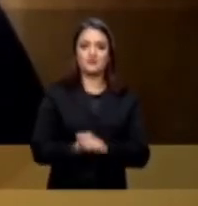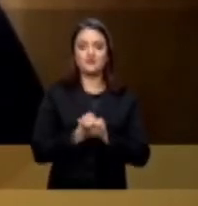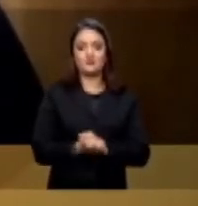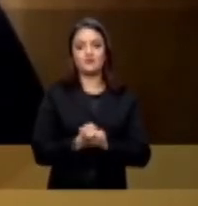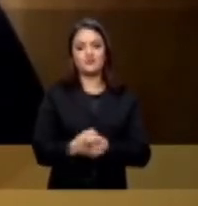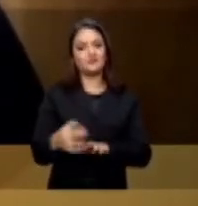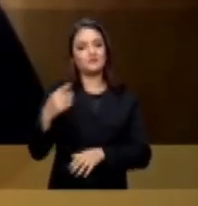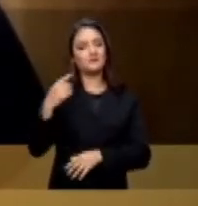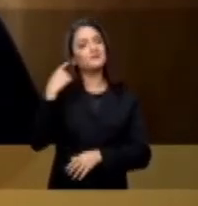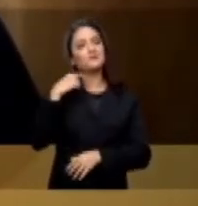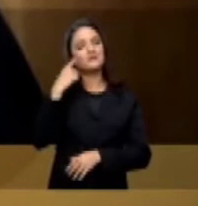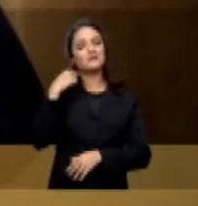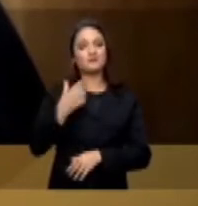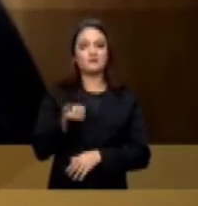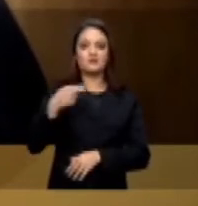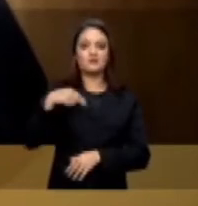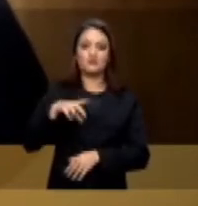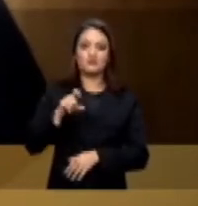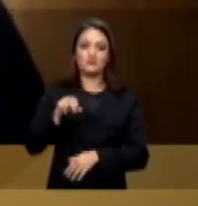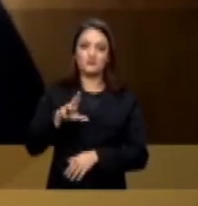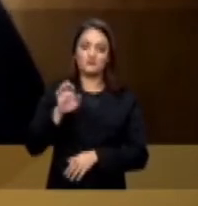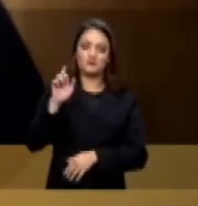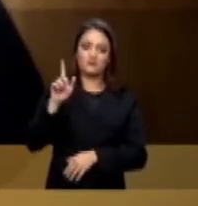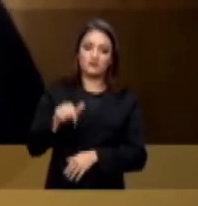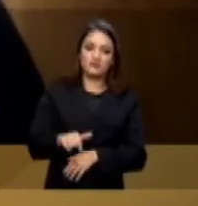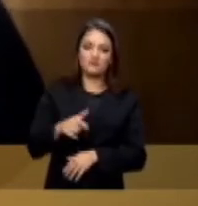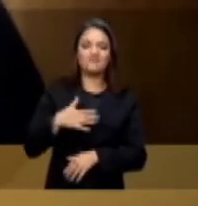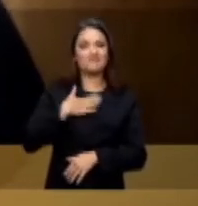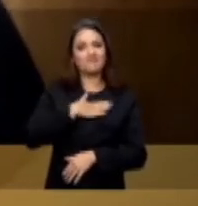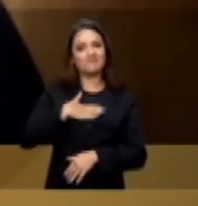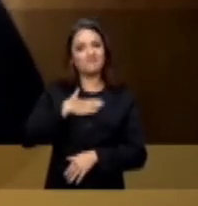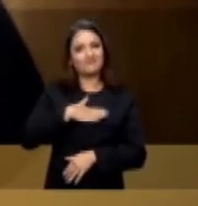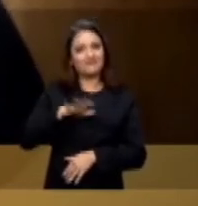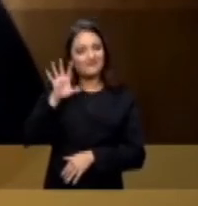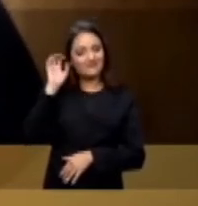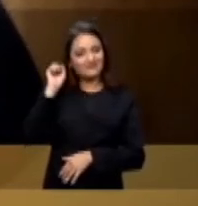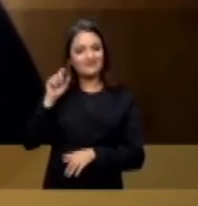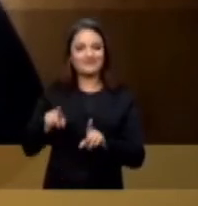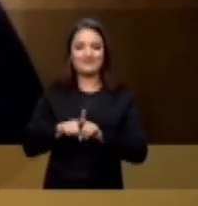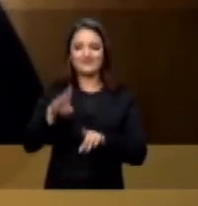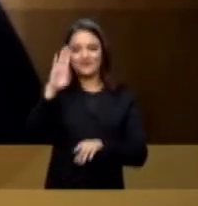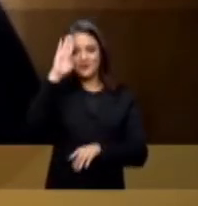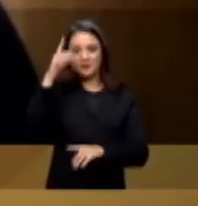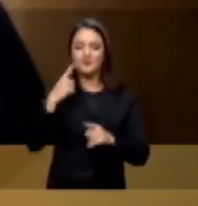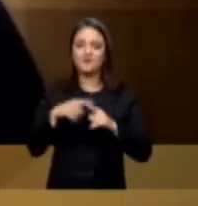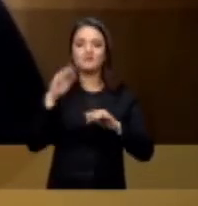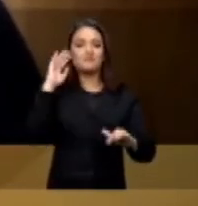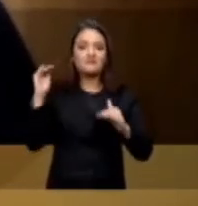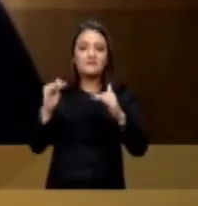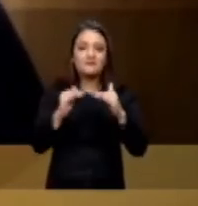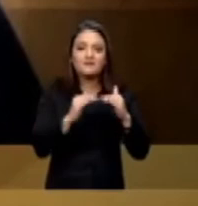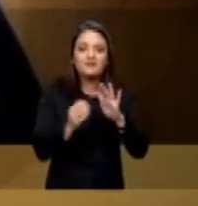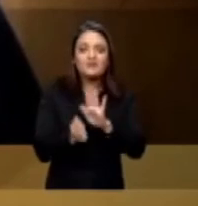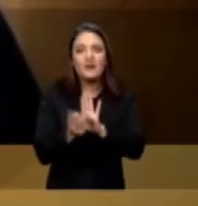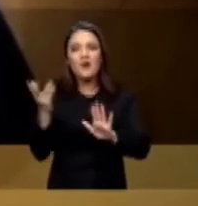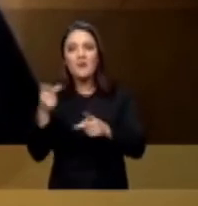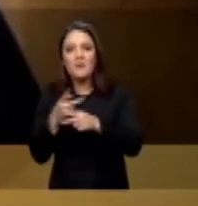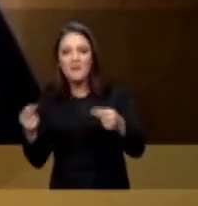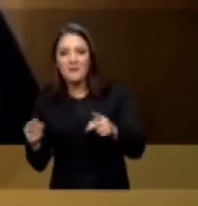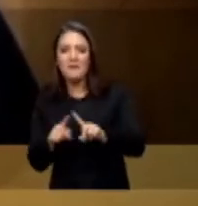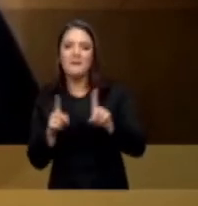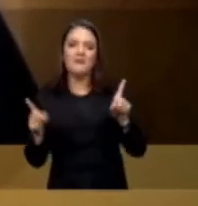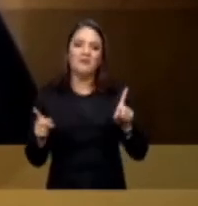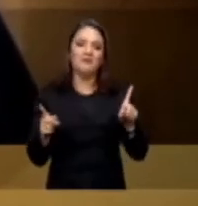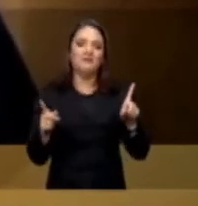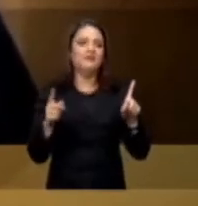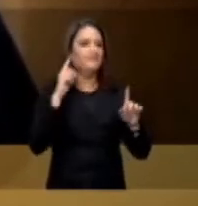André. Prazer ouvi-lo, em especial quando concordamos em tantas coisas, mas discordamos